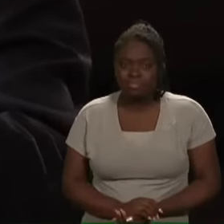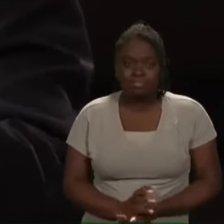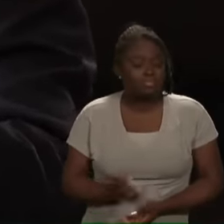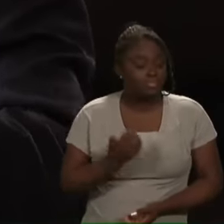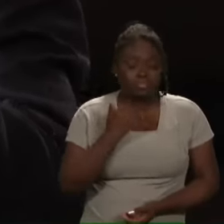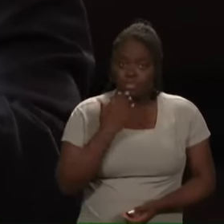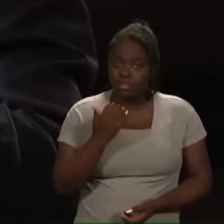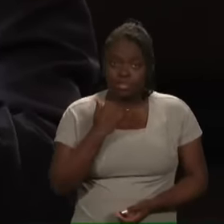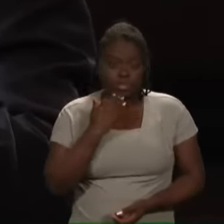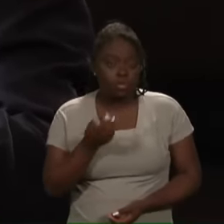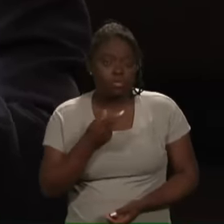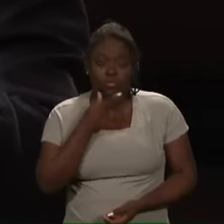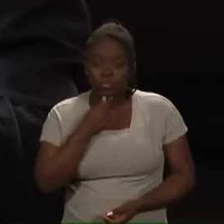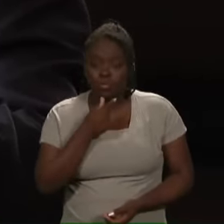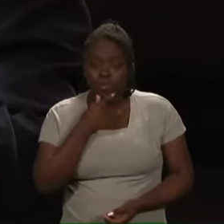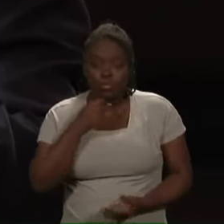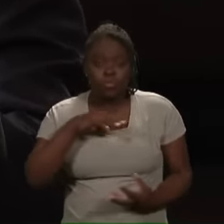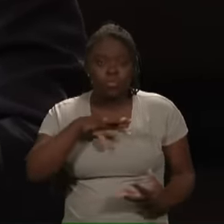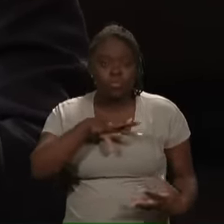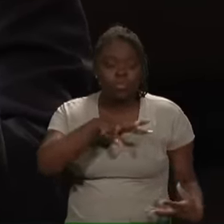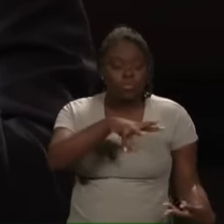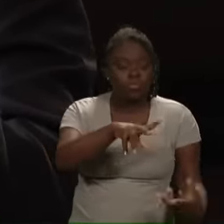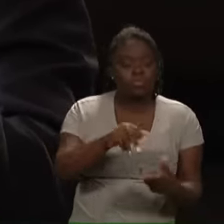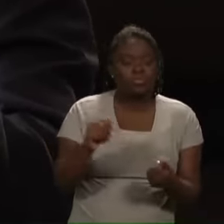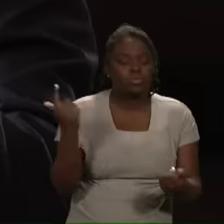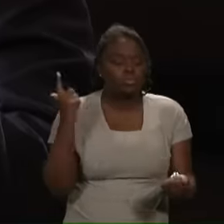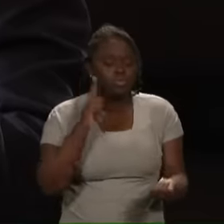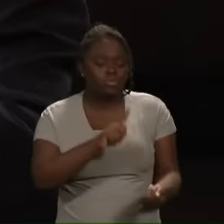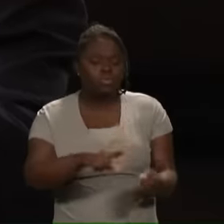O que adianta o homem ganhar o mundo inteiro e perder a sua alma?